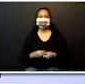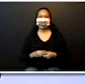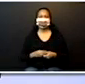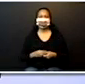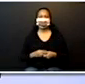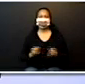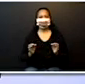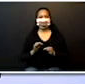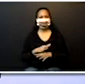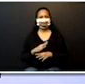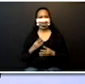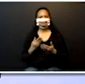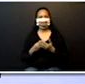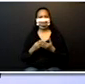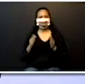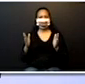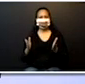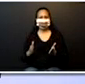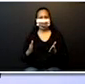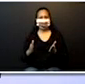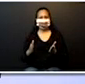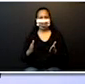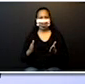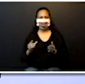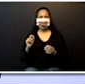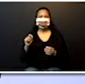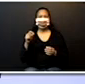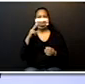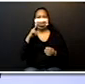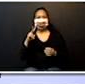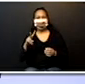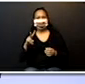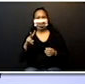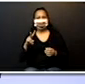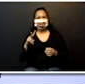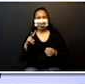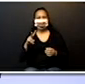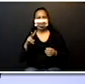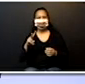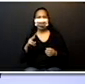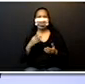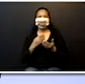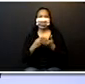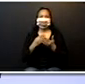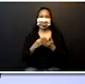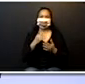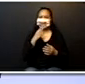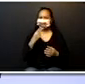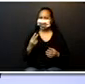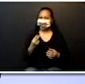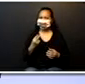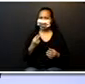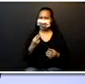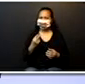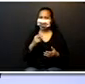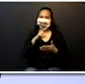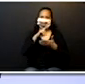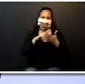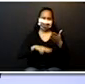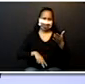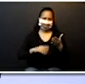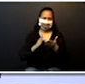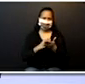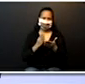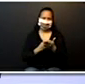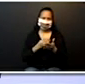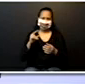Fechando a nossa aula de hoje, o que nós vimos? Nós vimos o estudar a língua, nós fizemos a leitura da página